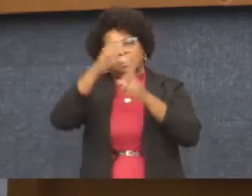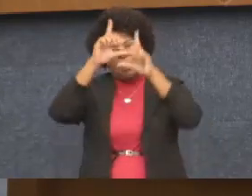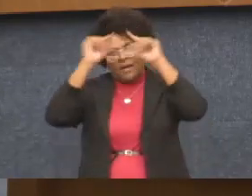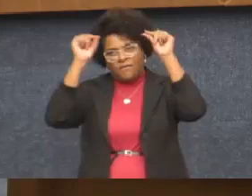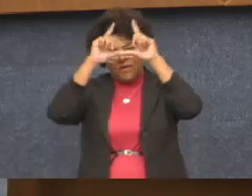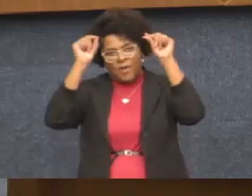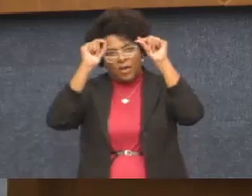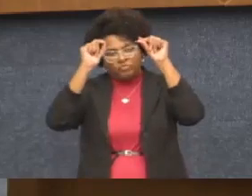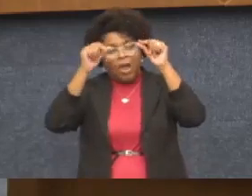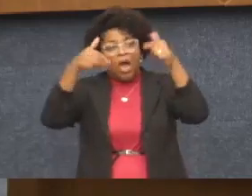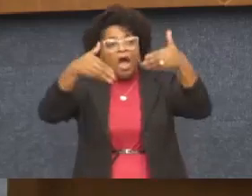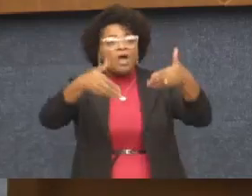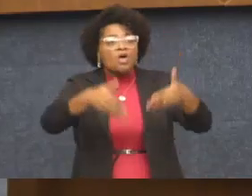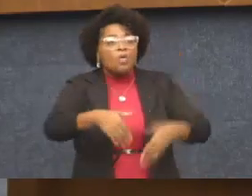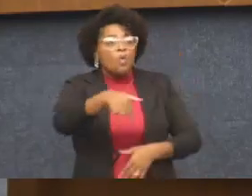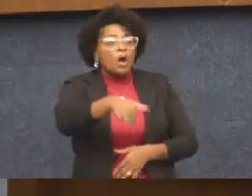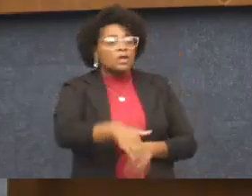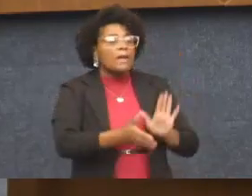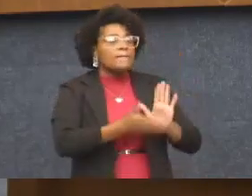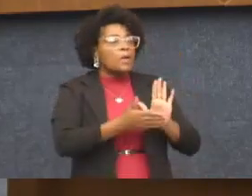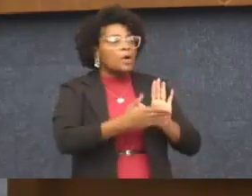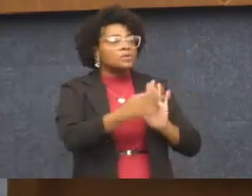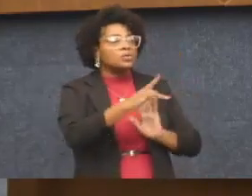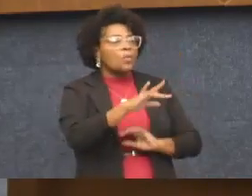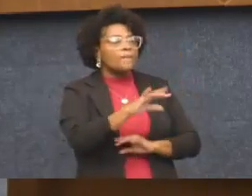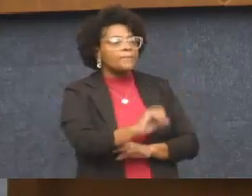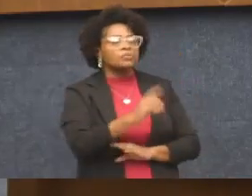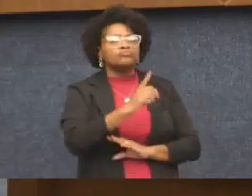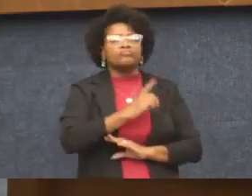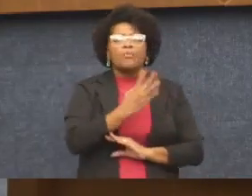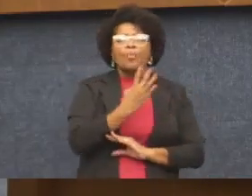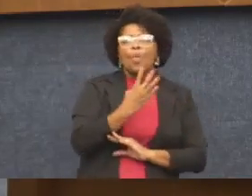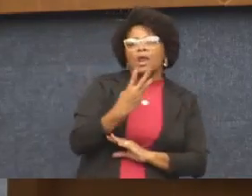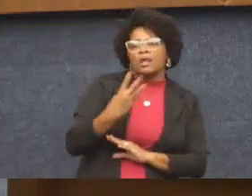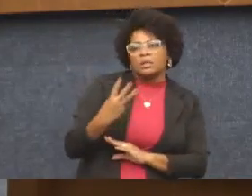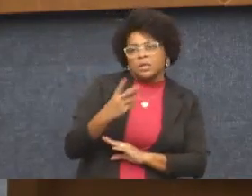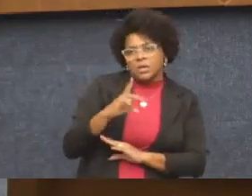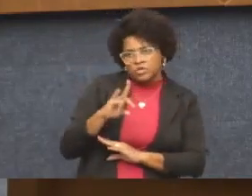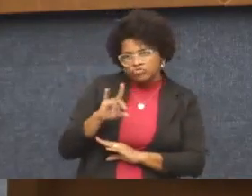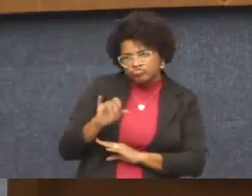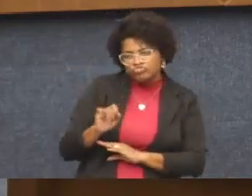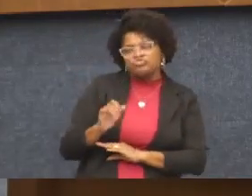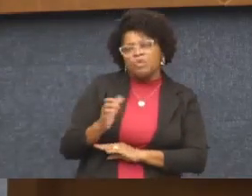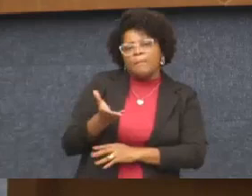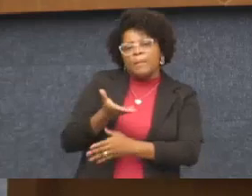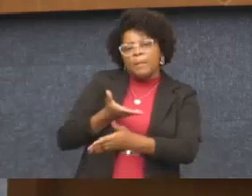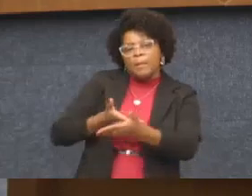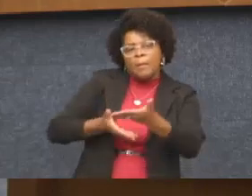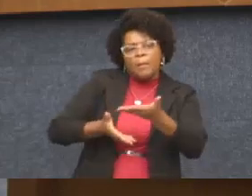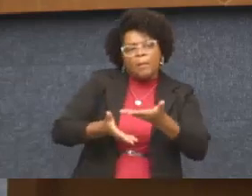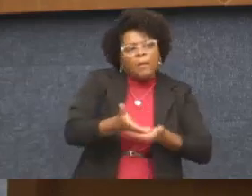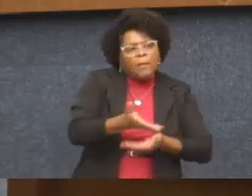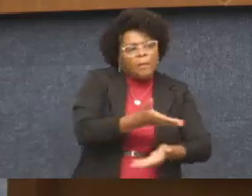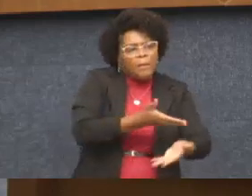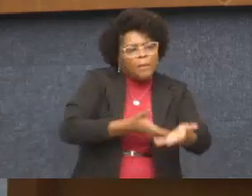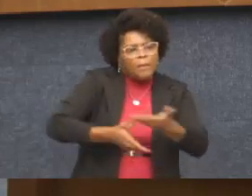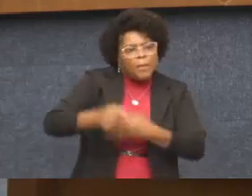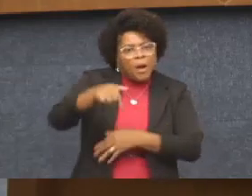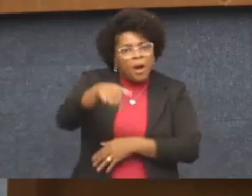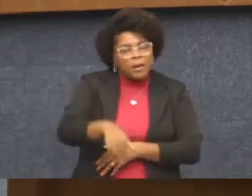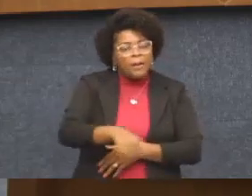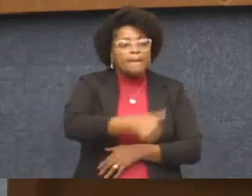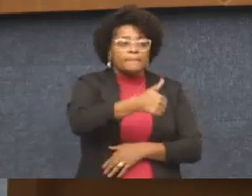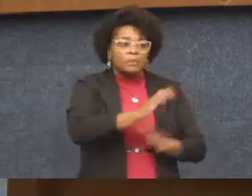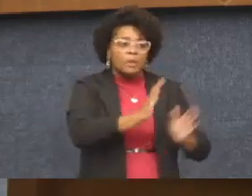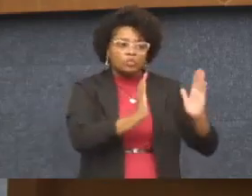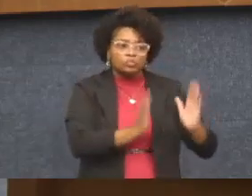aqui o piso, em 43 dias, vereadora Fernanda Otué, tramitou, passou no primeiro turno, passou no